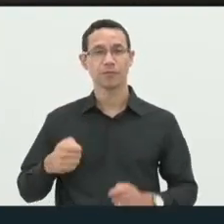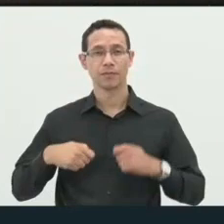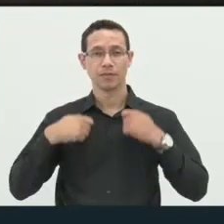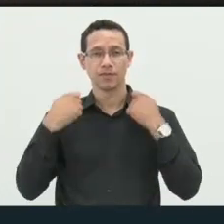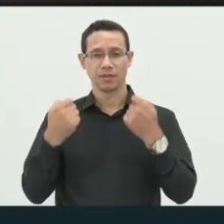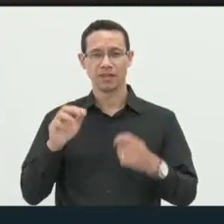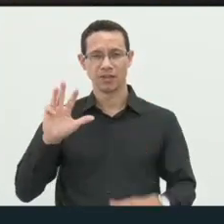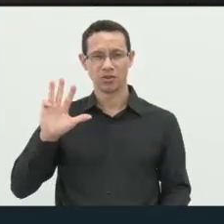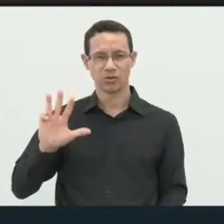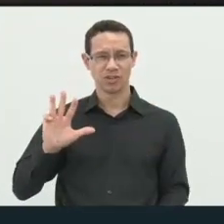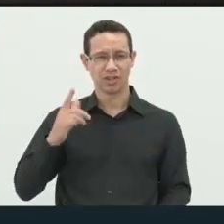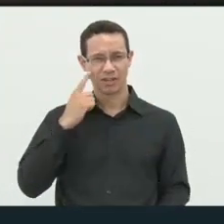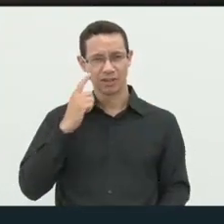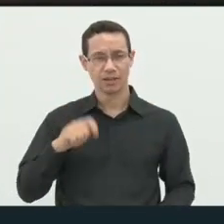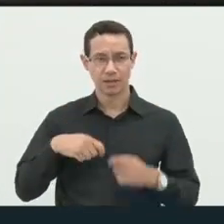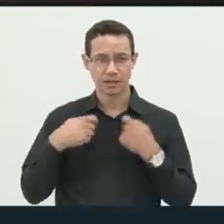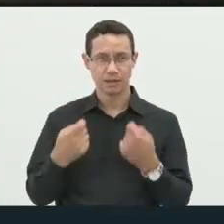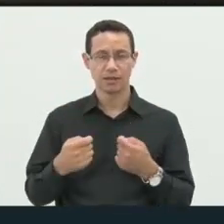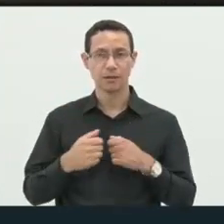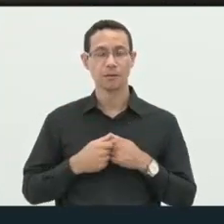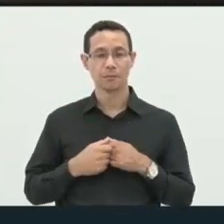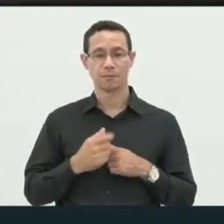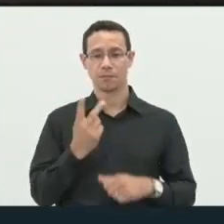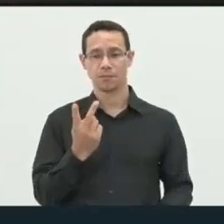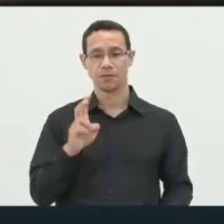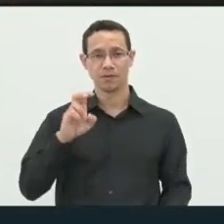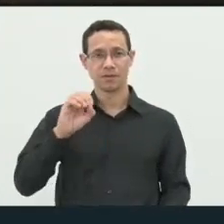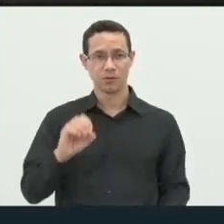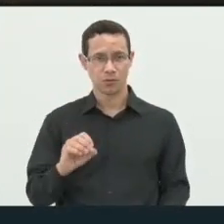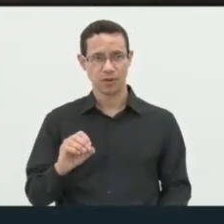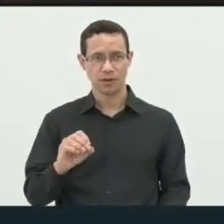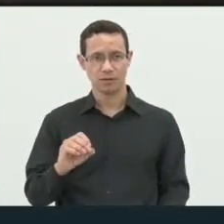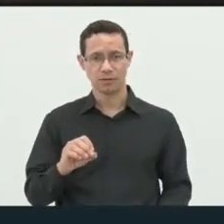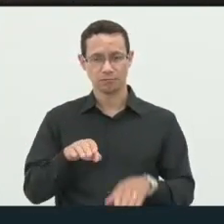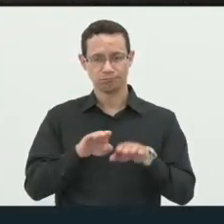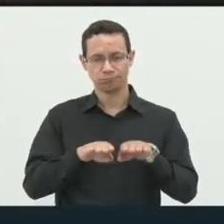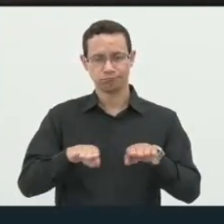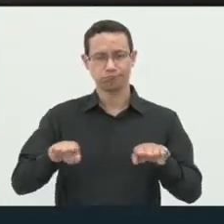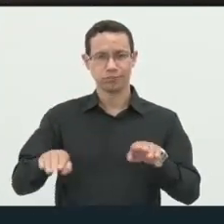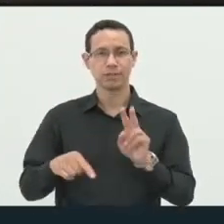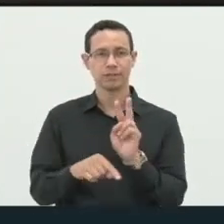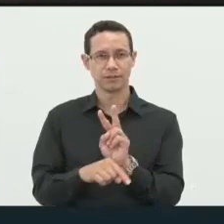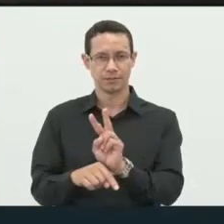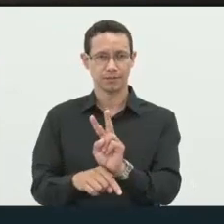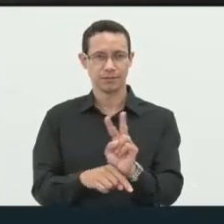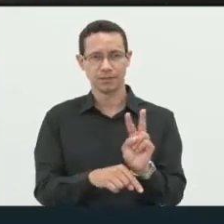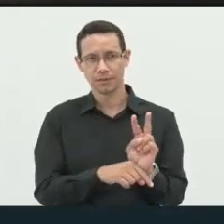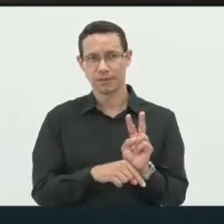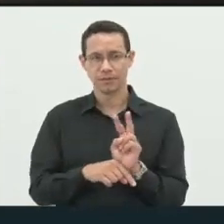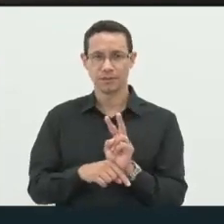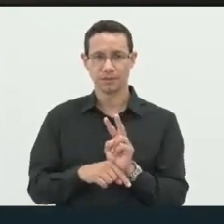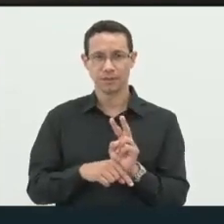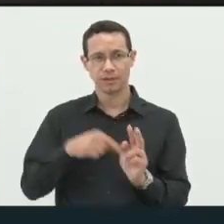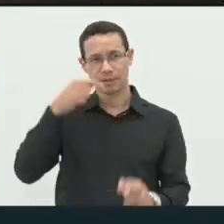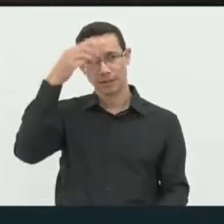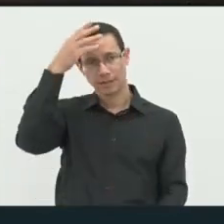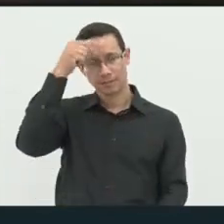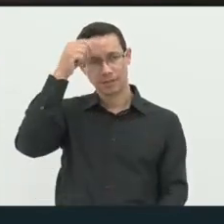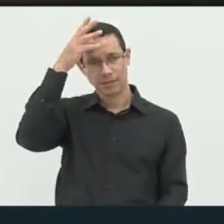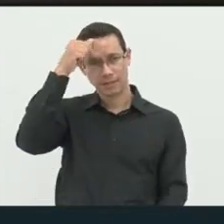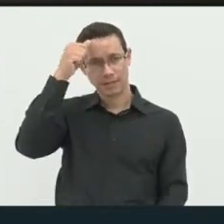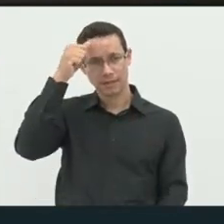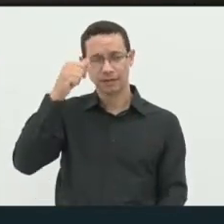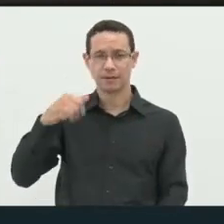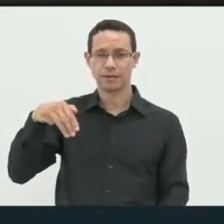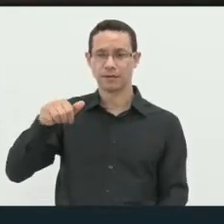250 viaturas para Patrulhas Maria da Penha eu acho que nós temos